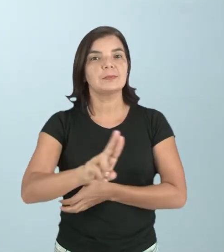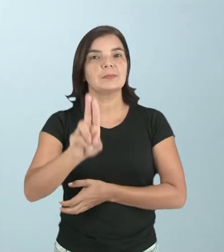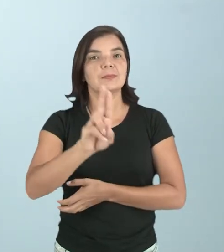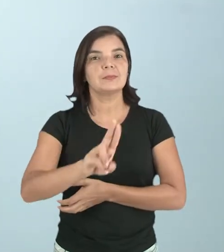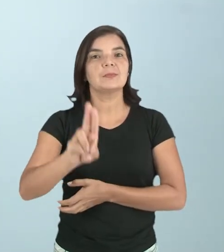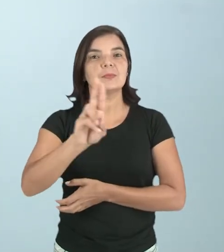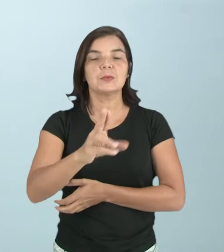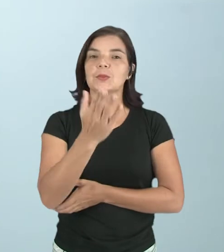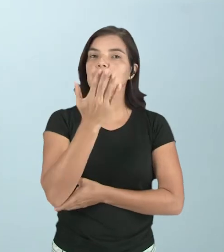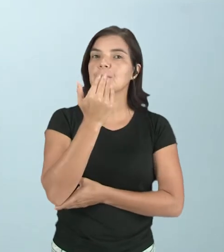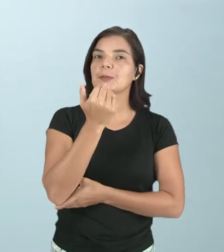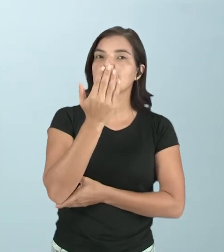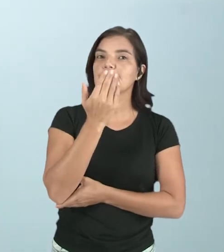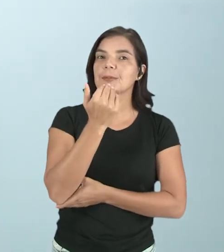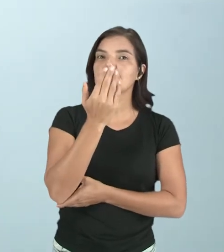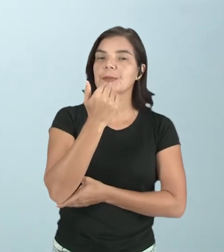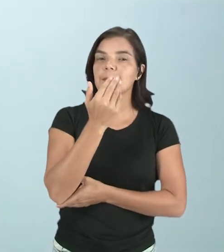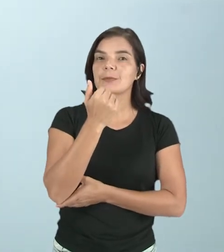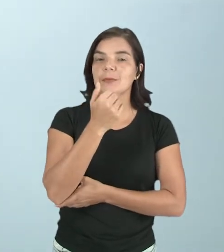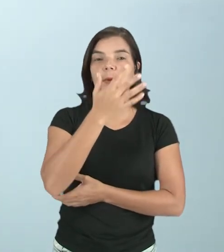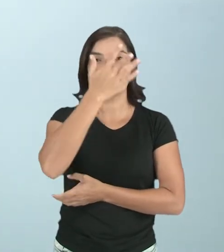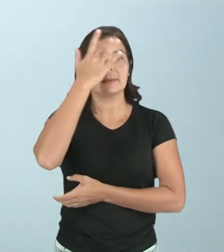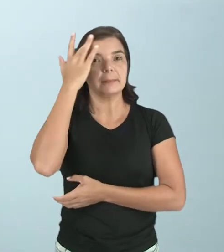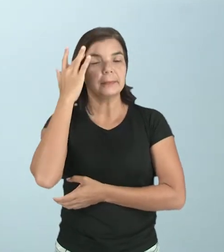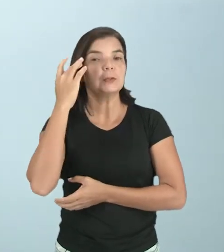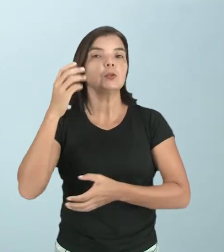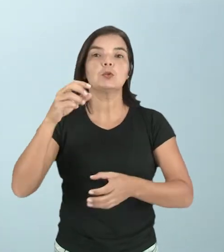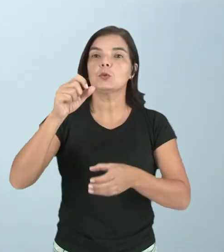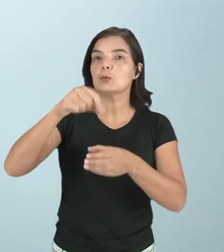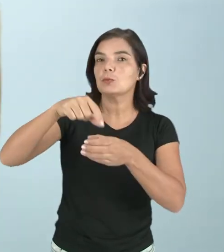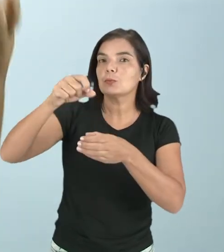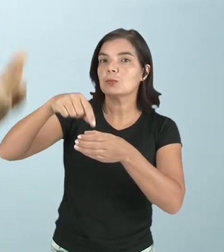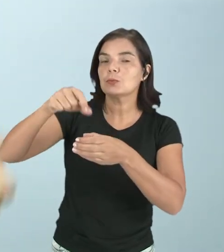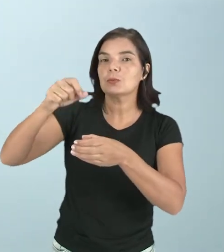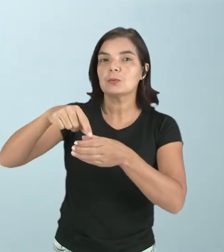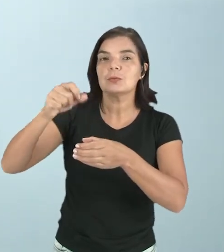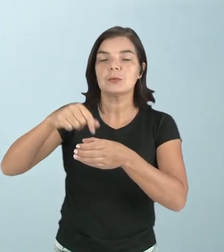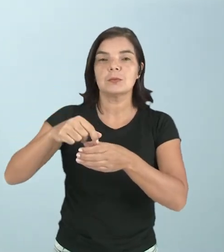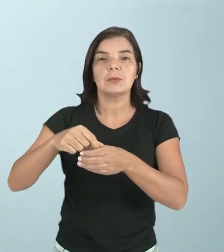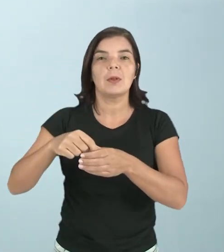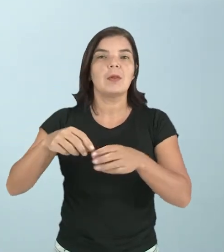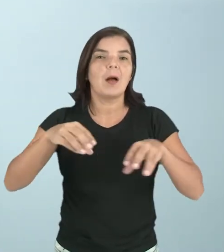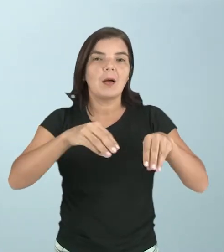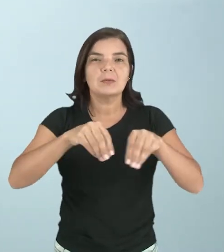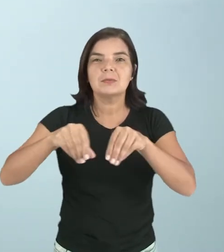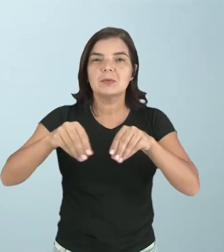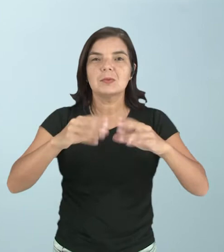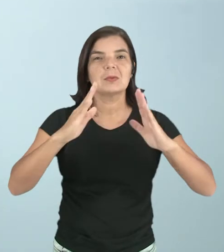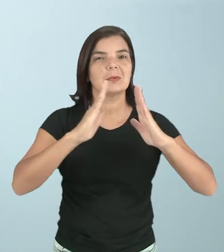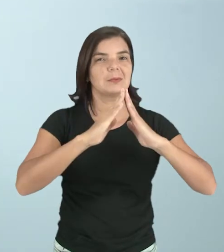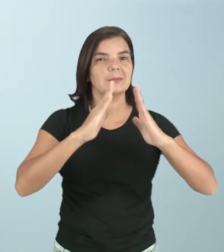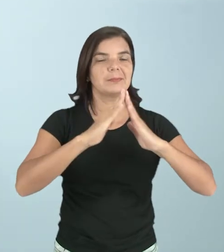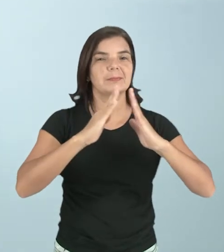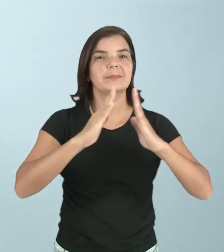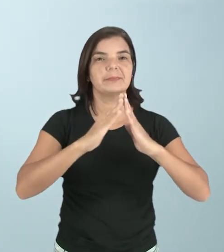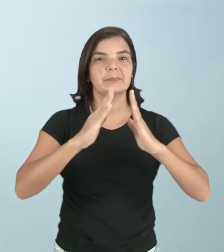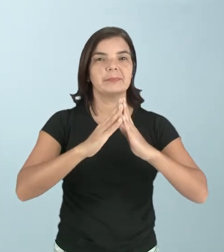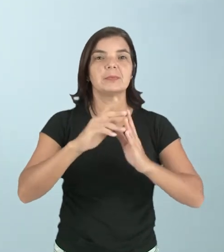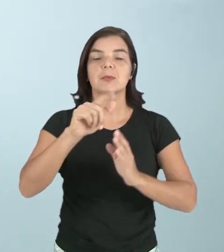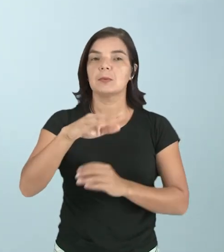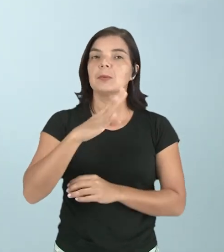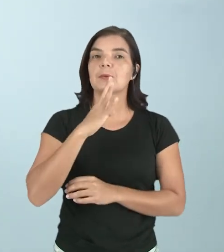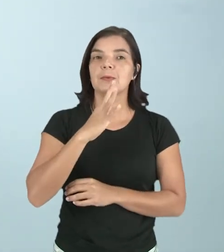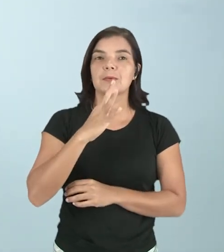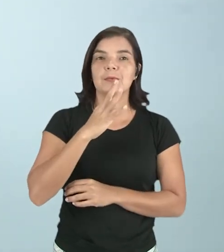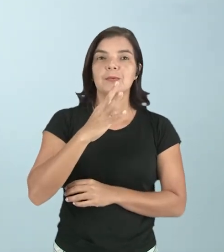nossa alimentação. Então, muitas pessoas cultivam lá no quintal, nas hortas, né? Ela é mais